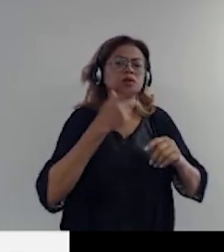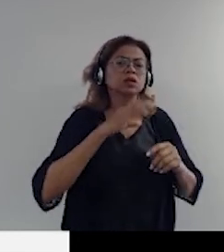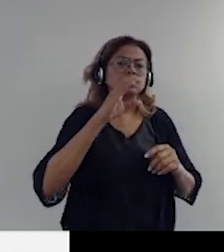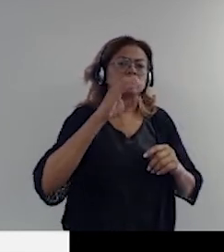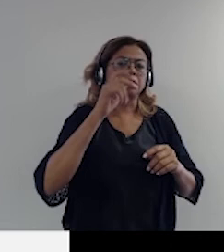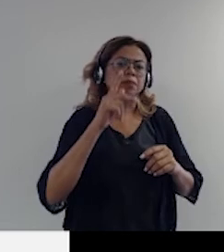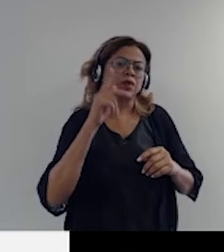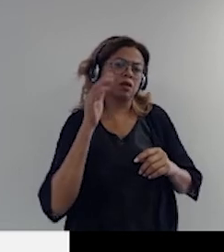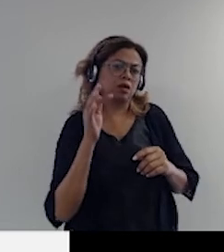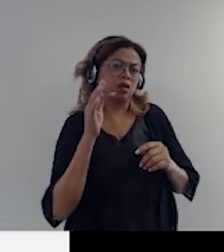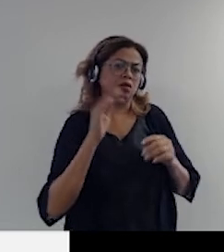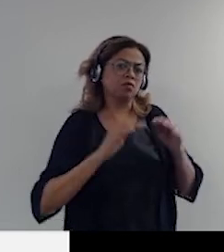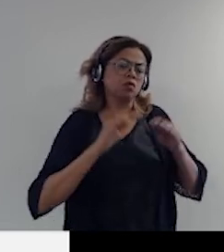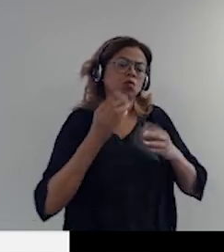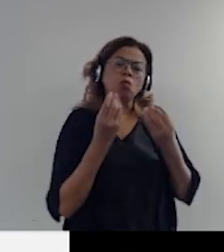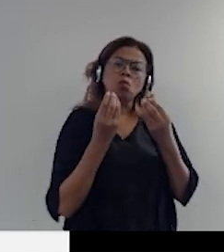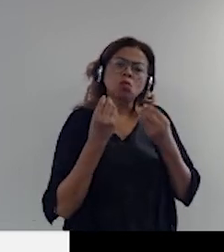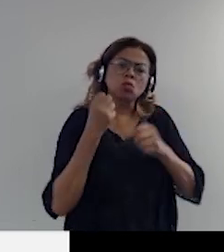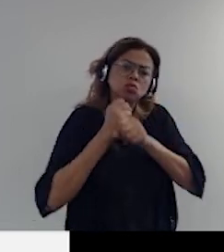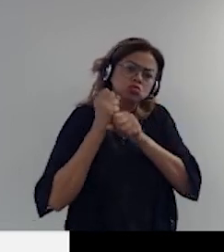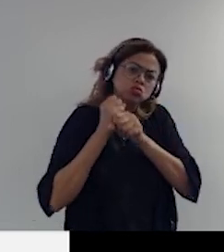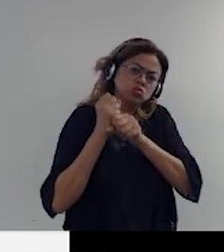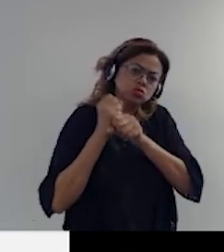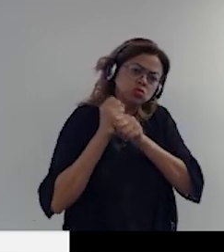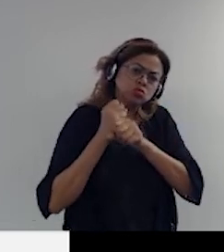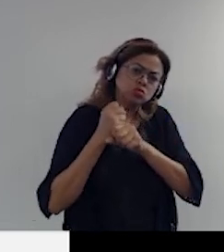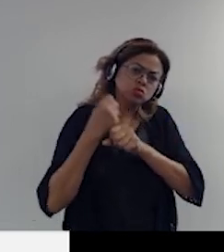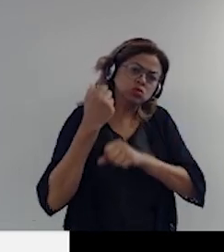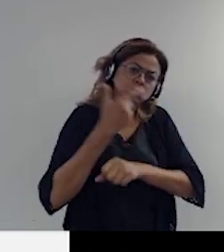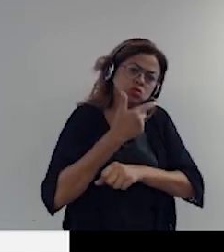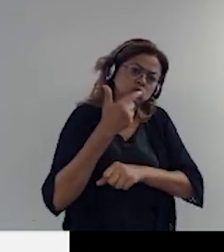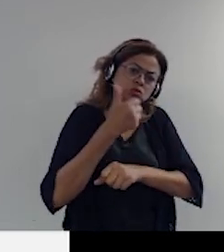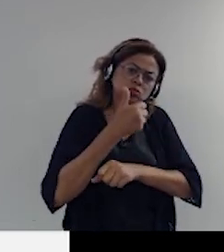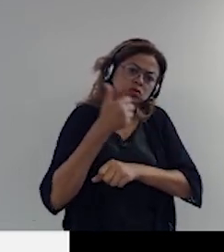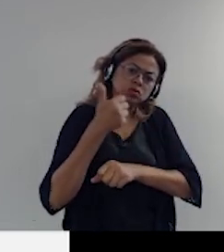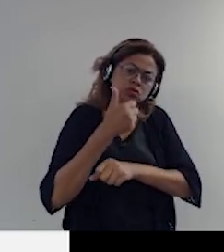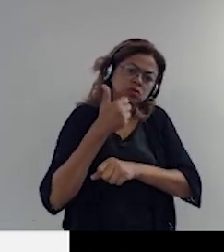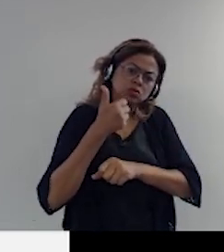CPF durante vários anos. Se vocês olharem de 2011 a